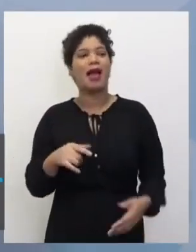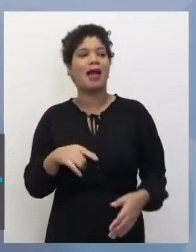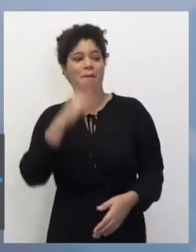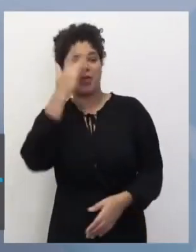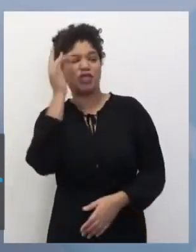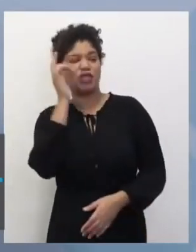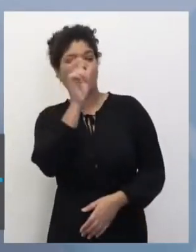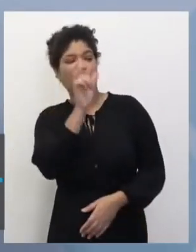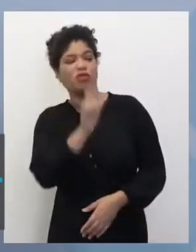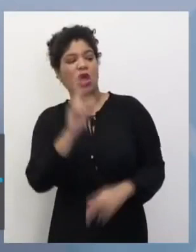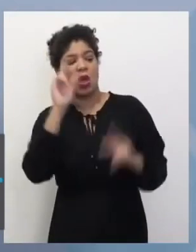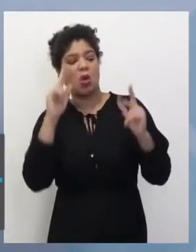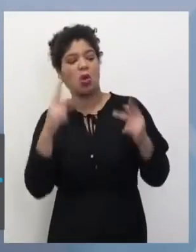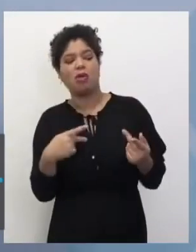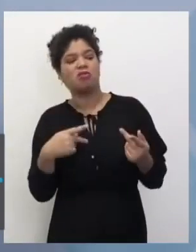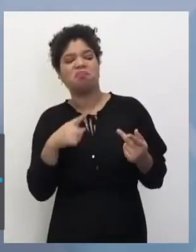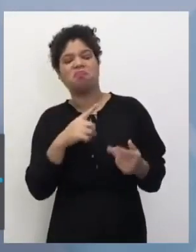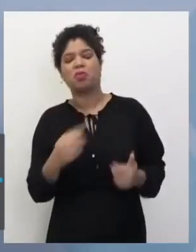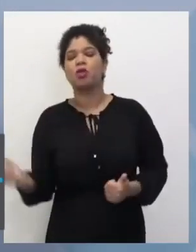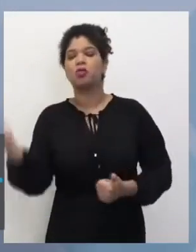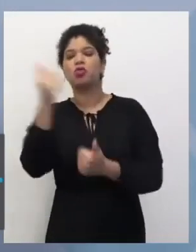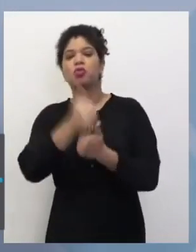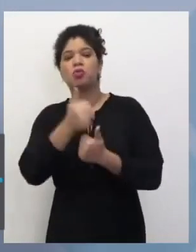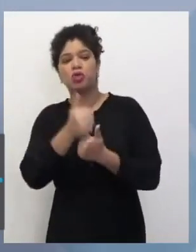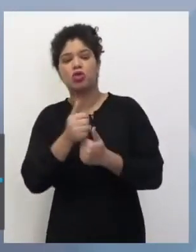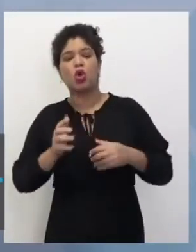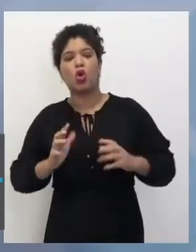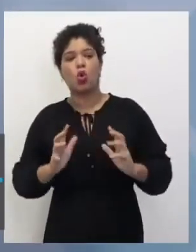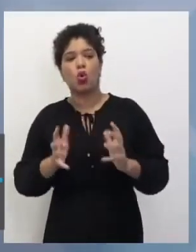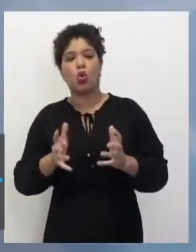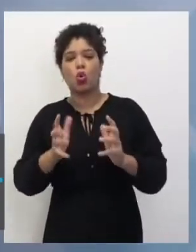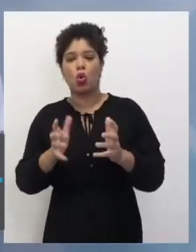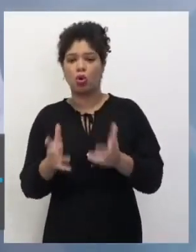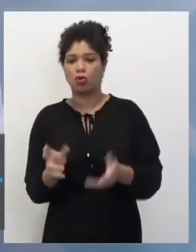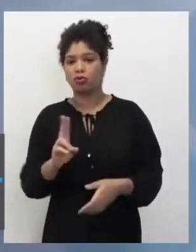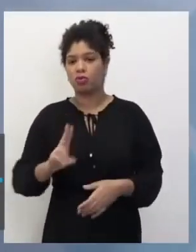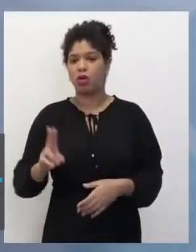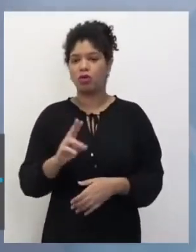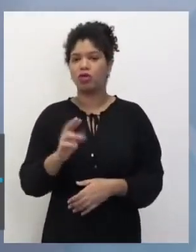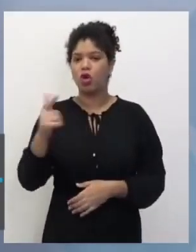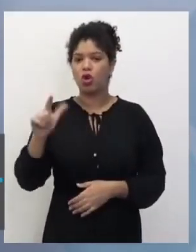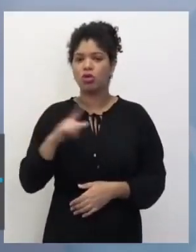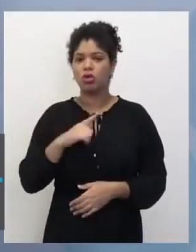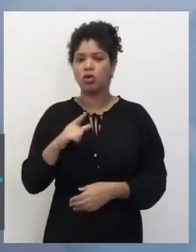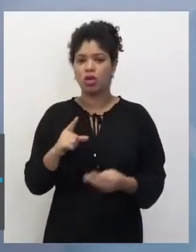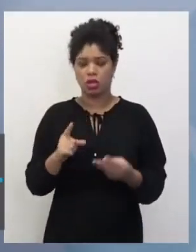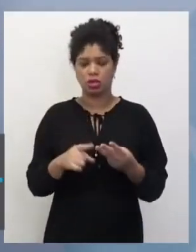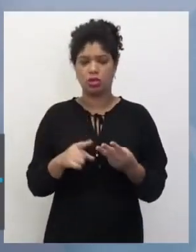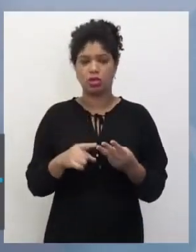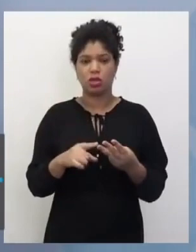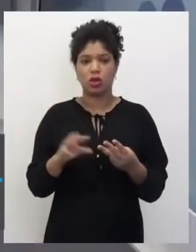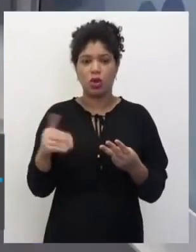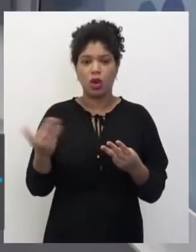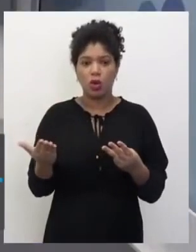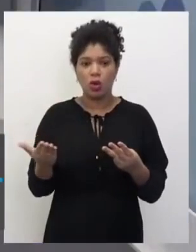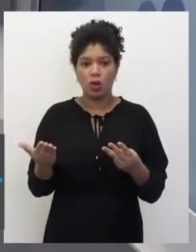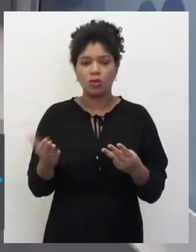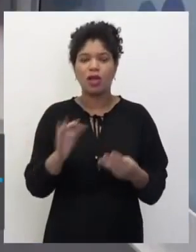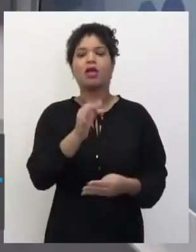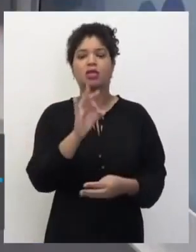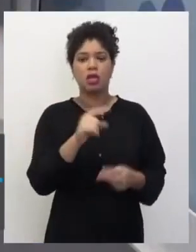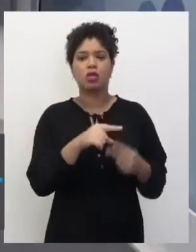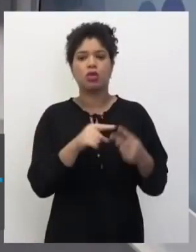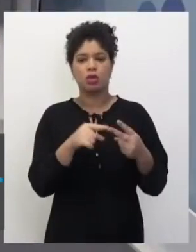ali tratores, etc. Tá? E eu acho que tinha um outro termo, que eu não lembro qual que é. Não, exatamente